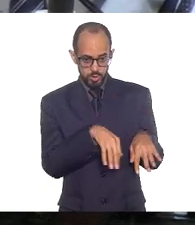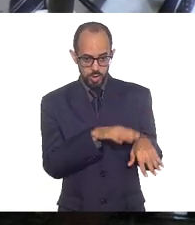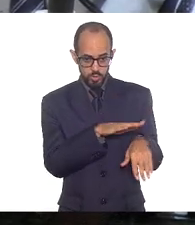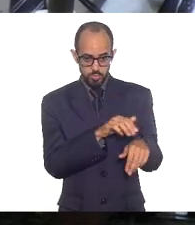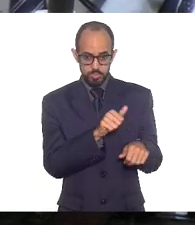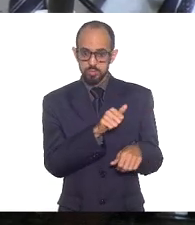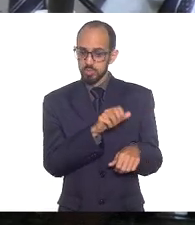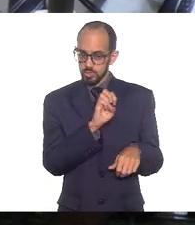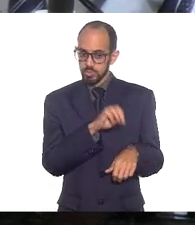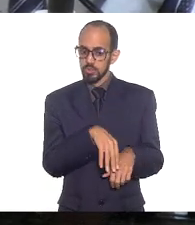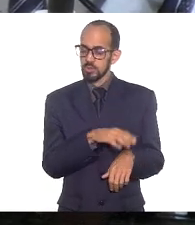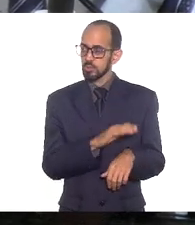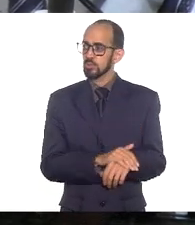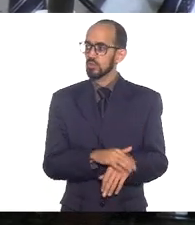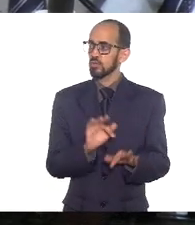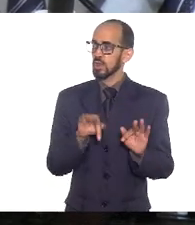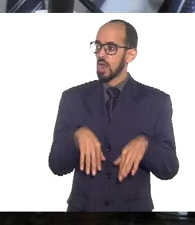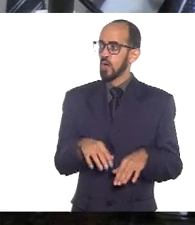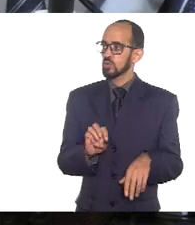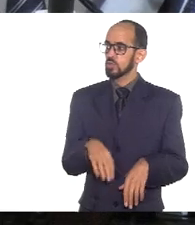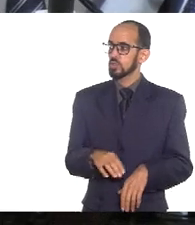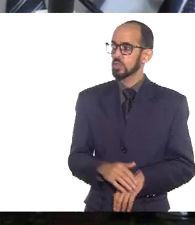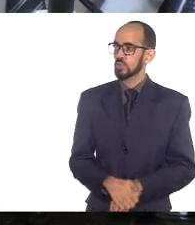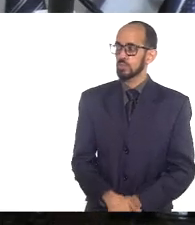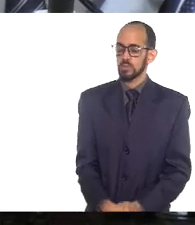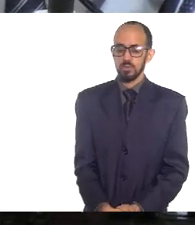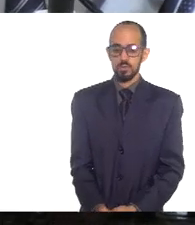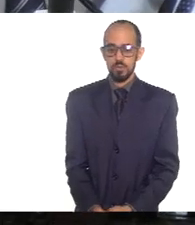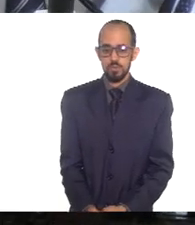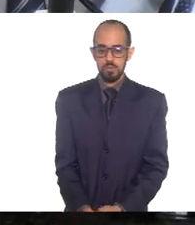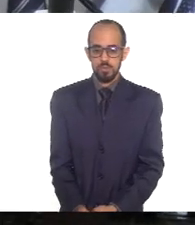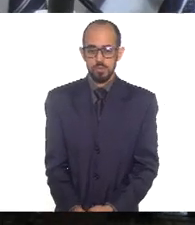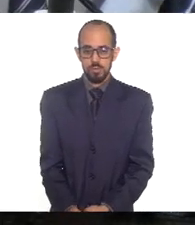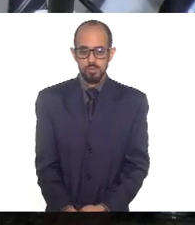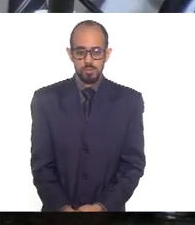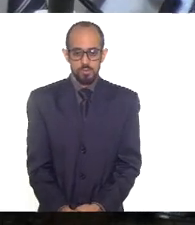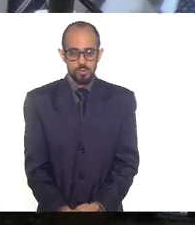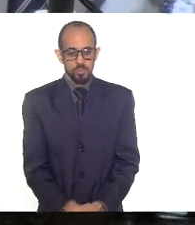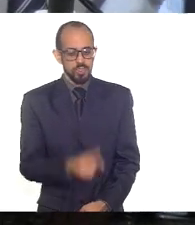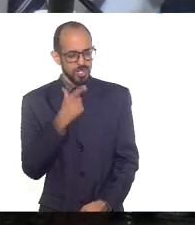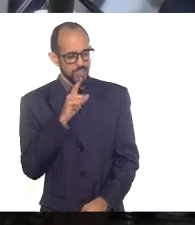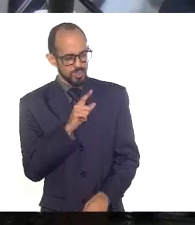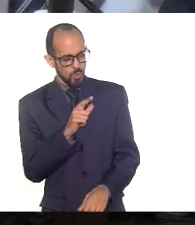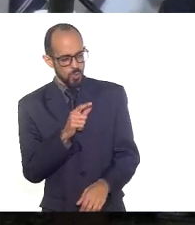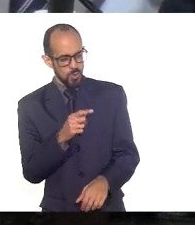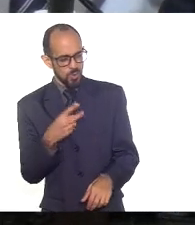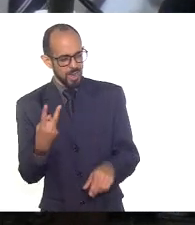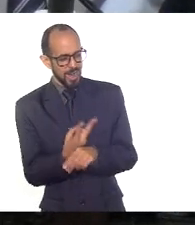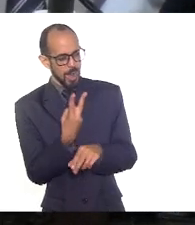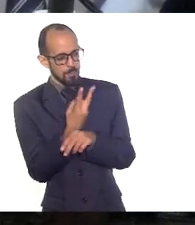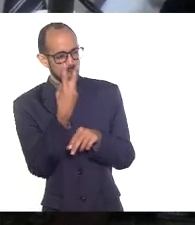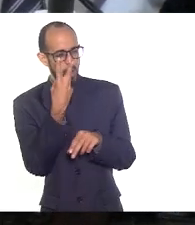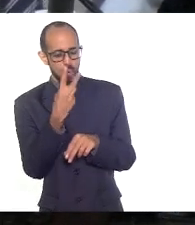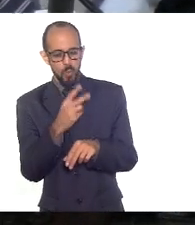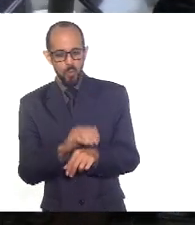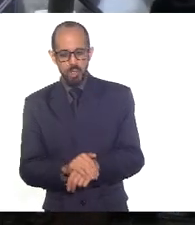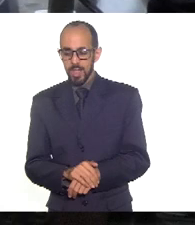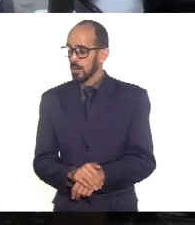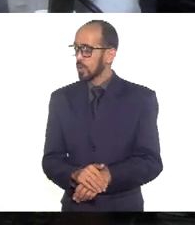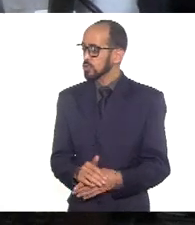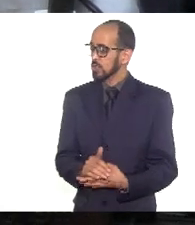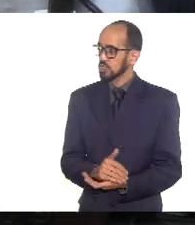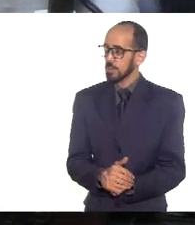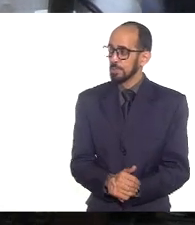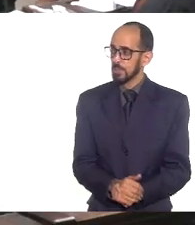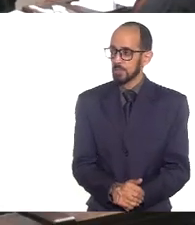e ao final Presidente Roque Deputado Marcelo pode ser já ganhou o campeão vai ganhar Já